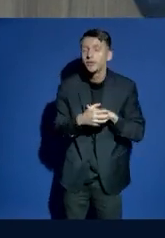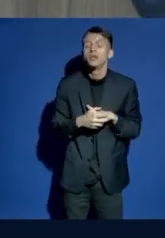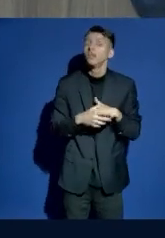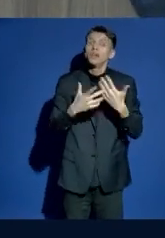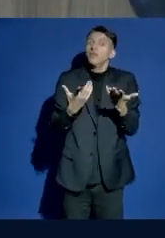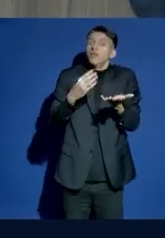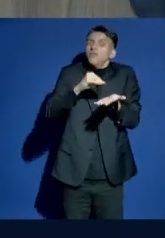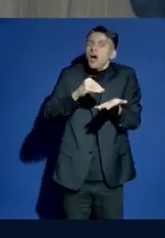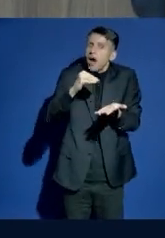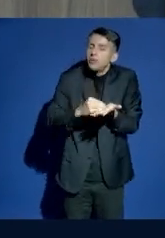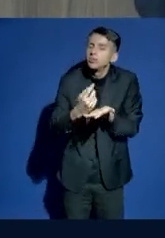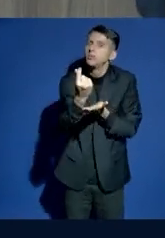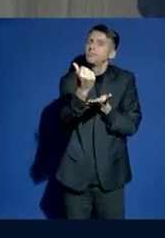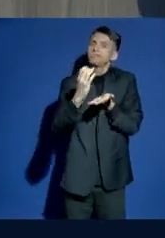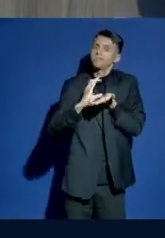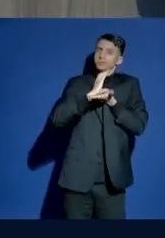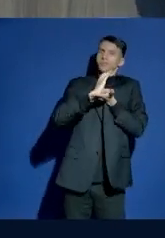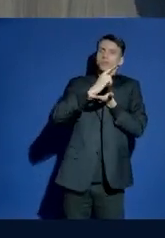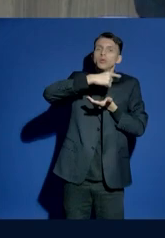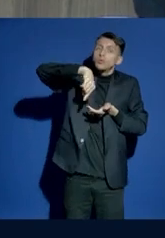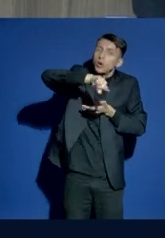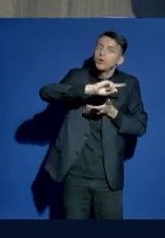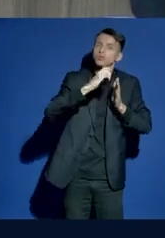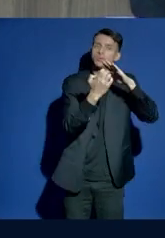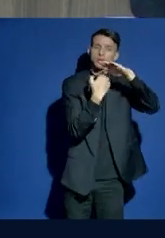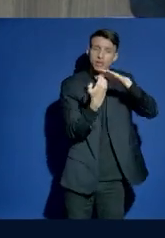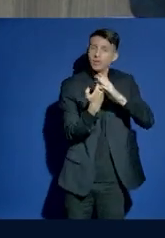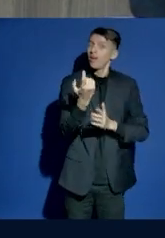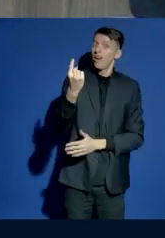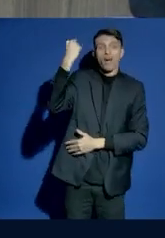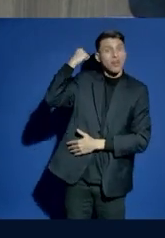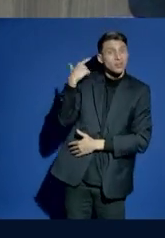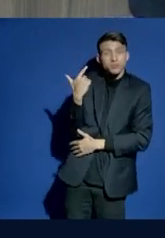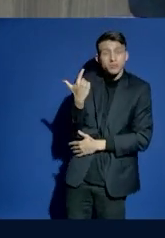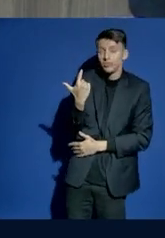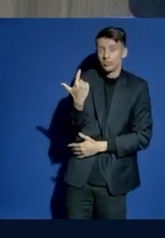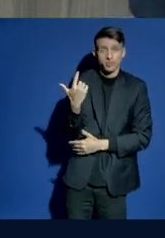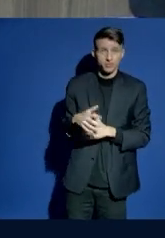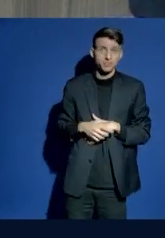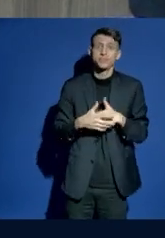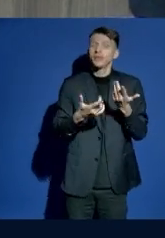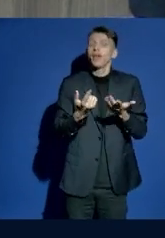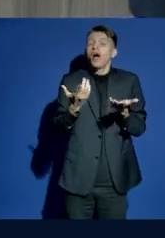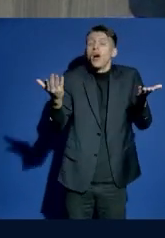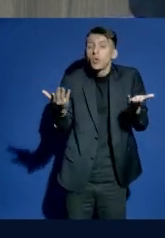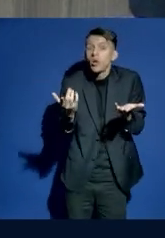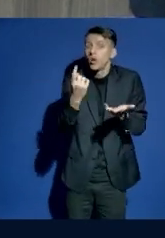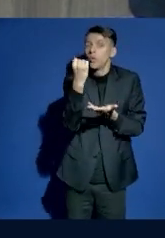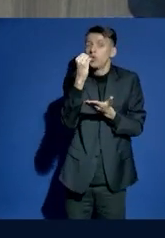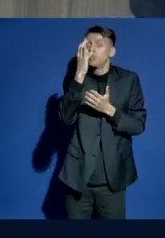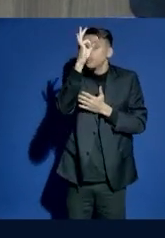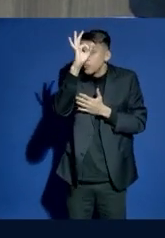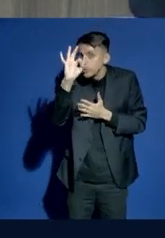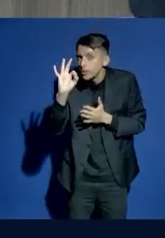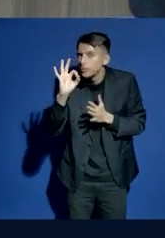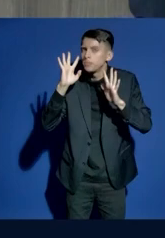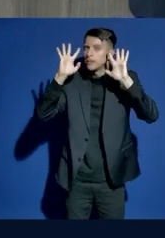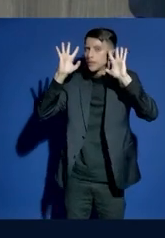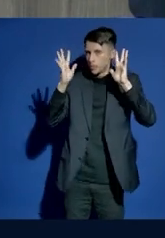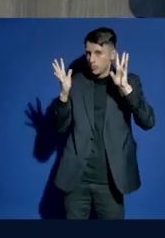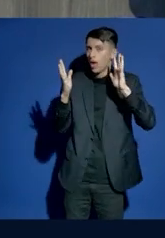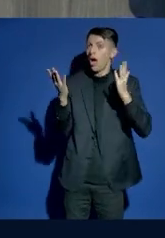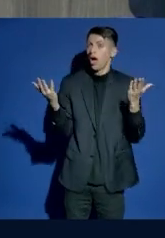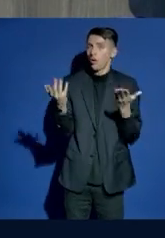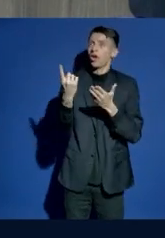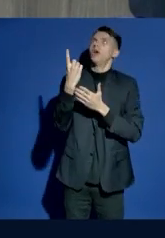tivemos recentemente, né, Luiz? Nós devíamos agora estar misturando 14% de biodiesel. Há um ano e pouco atrás, por uma